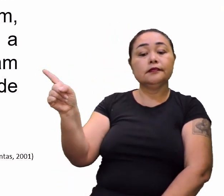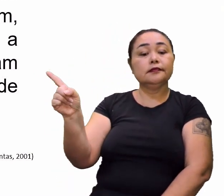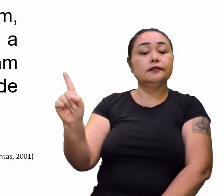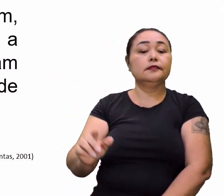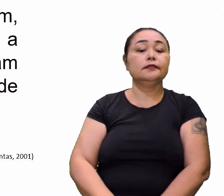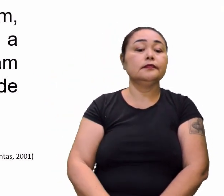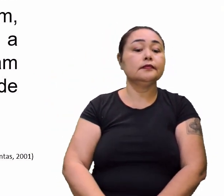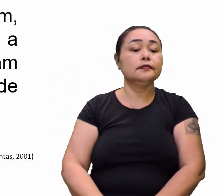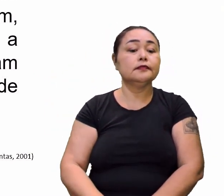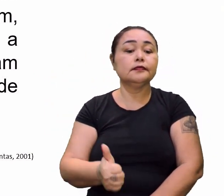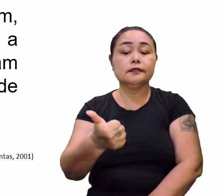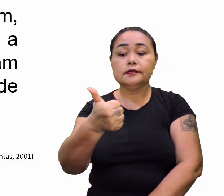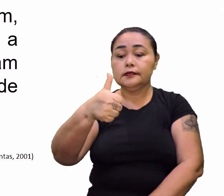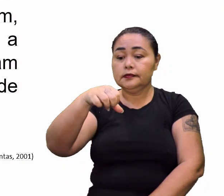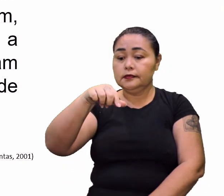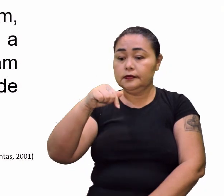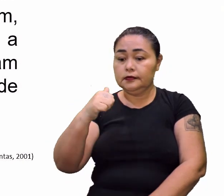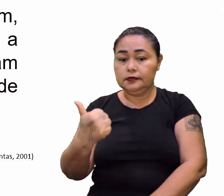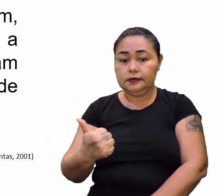foi, em 1971,